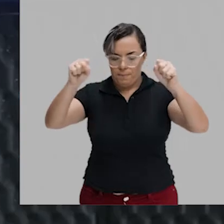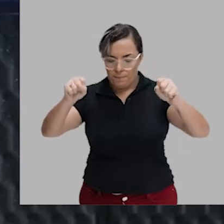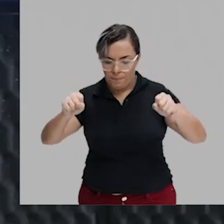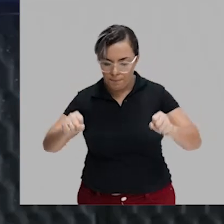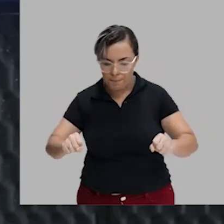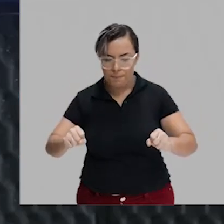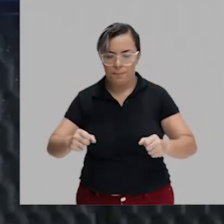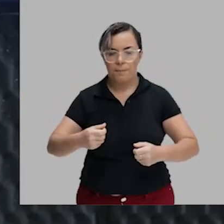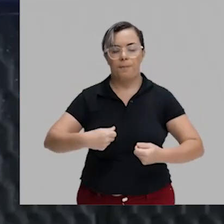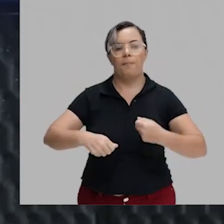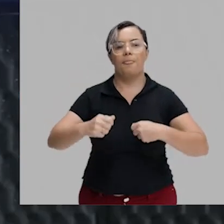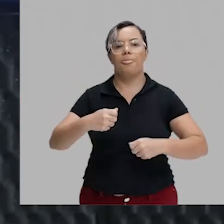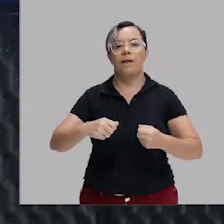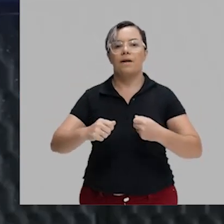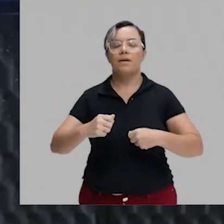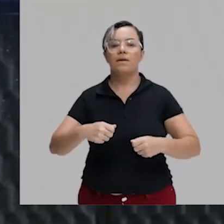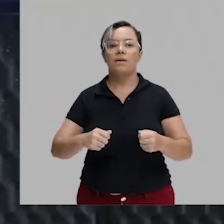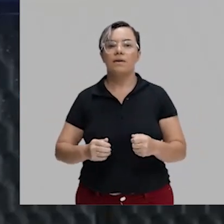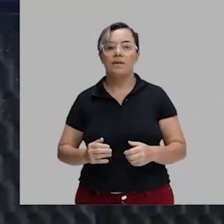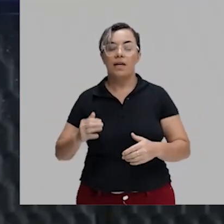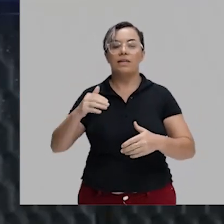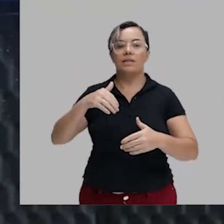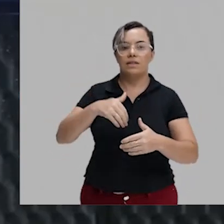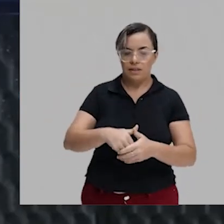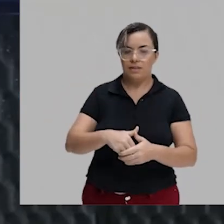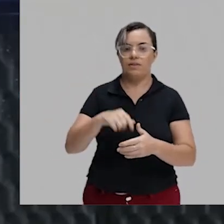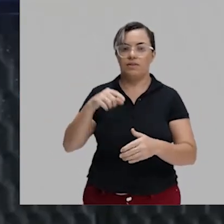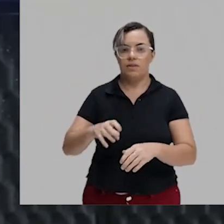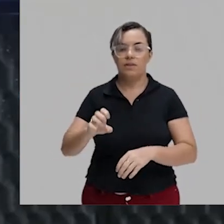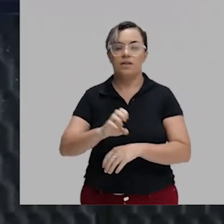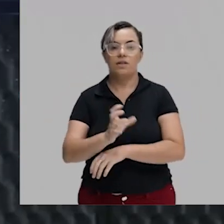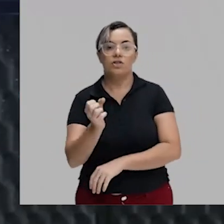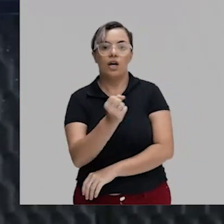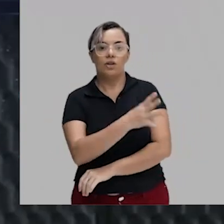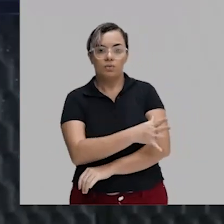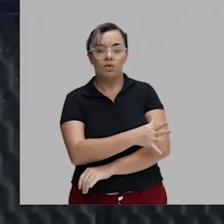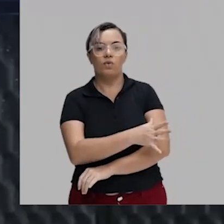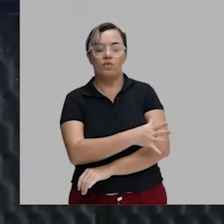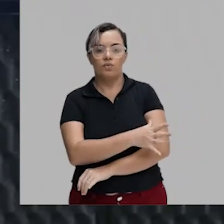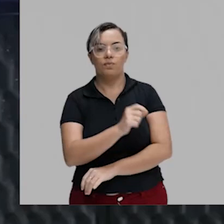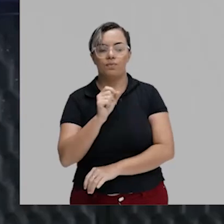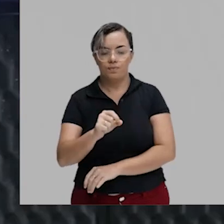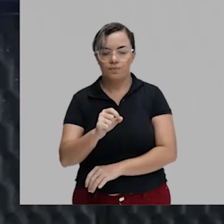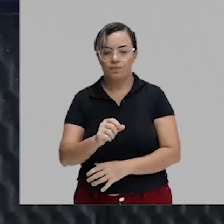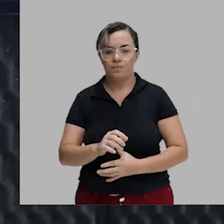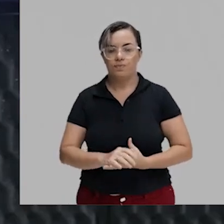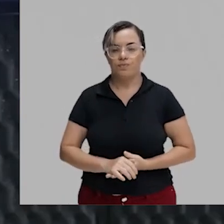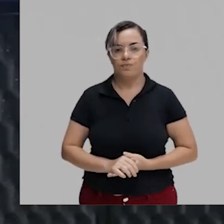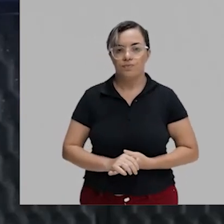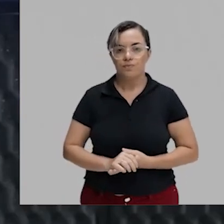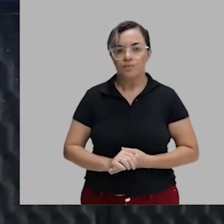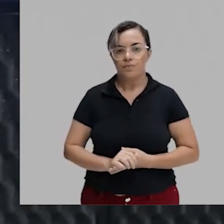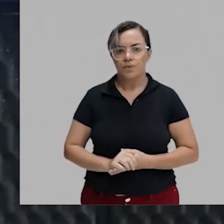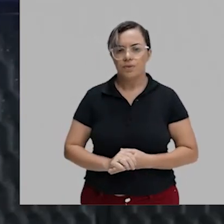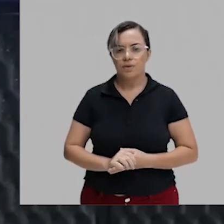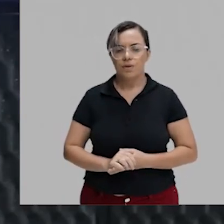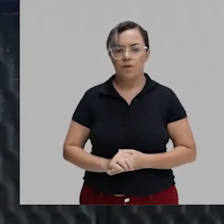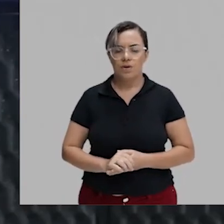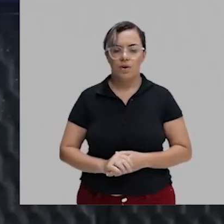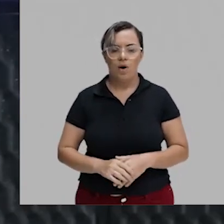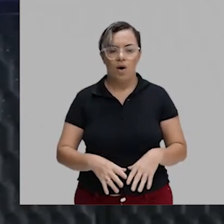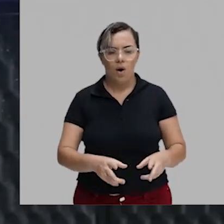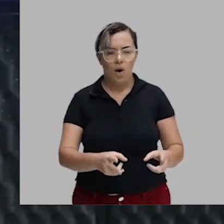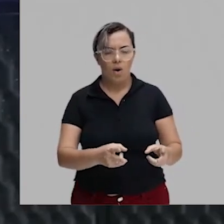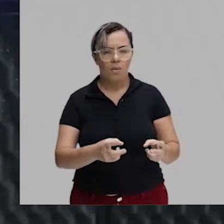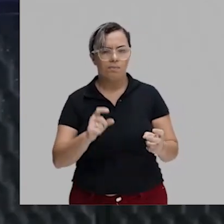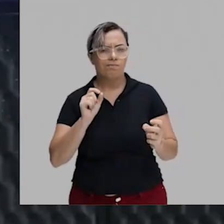Então, observe que dentro dessa análise, o mercantilismo, ele não é o quê? Homogêneo. O